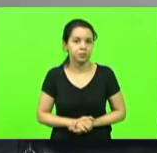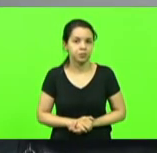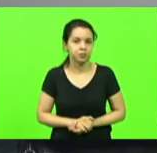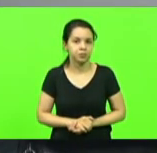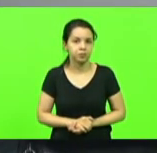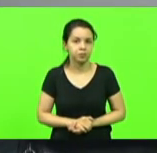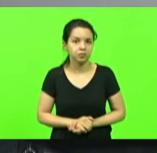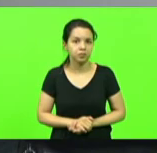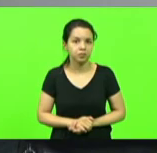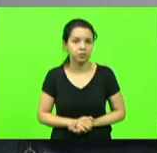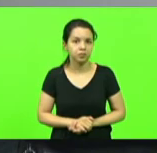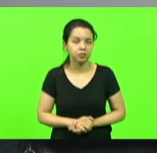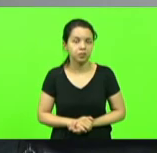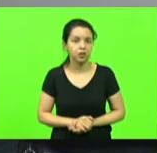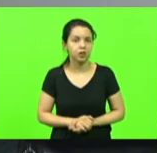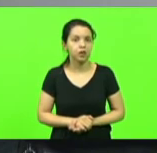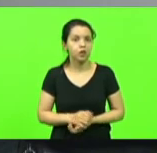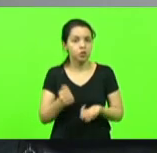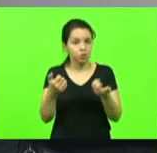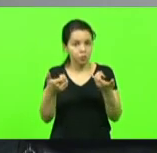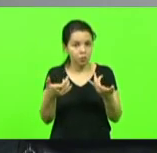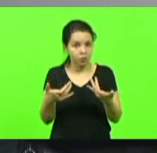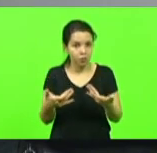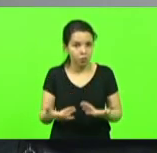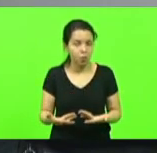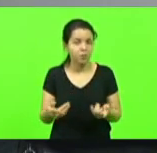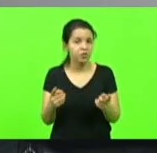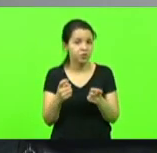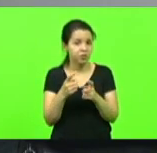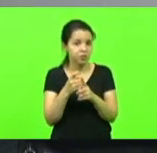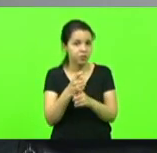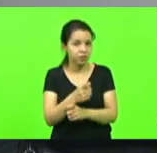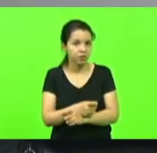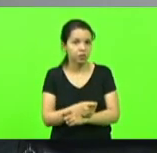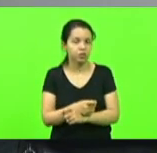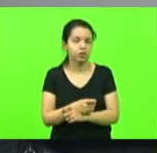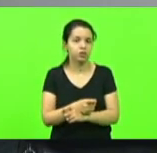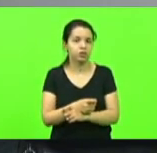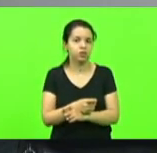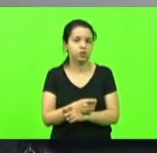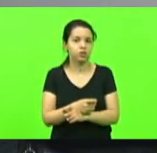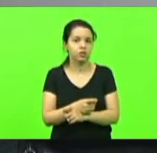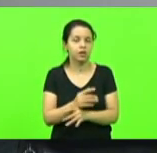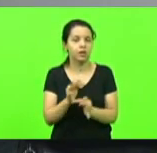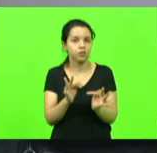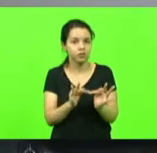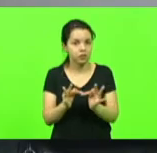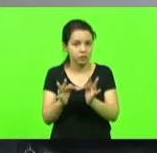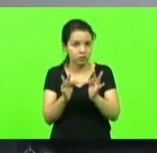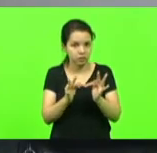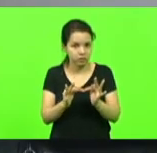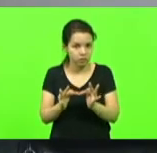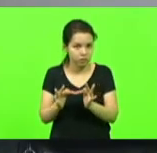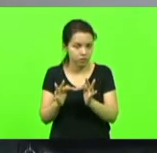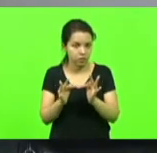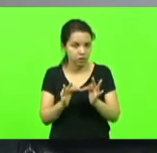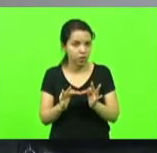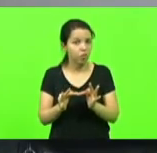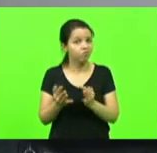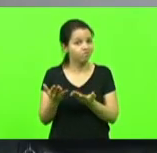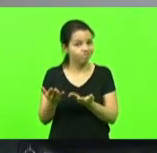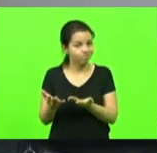colocou de uma maneira muito objetiva as dificuldades que a Fundação tem, mas é uma instituição